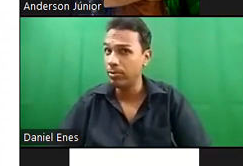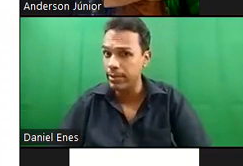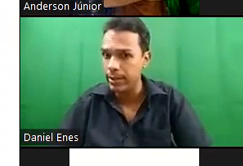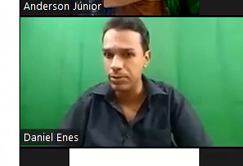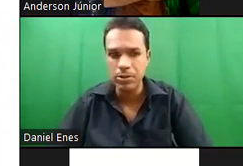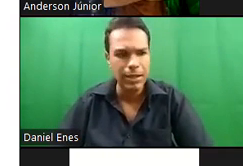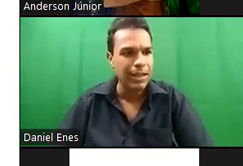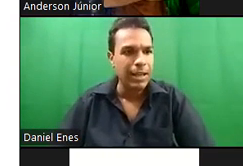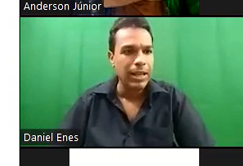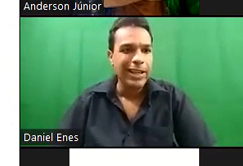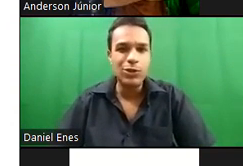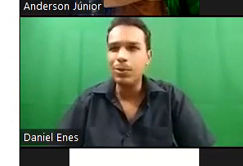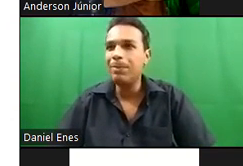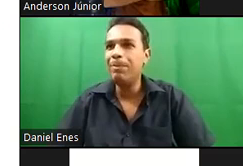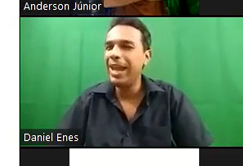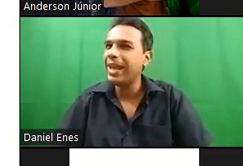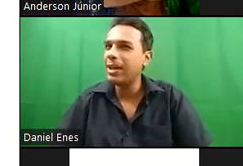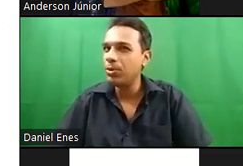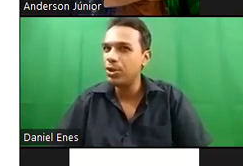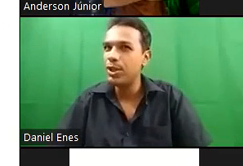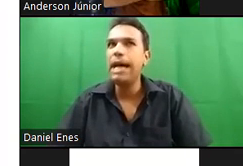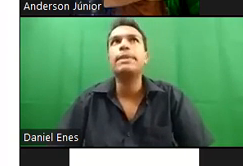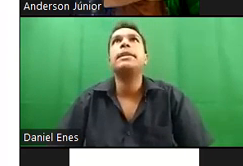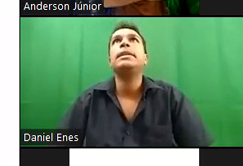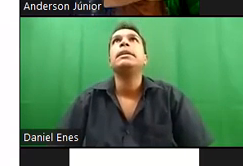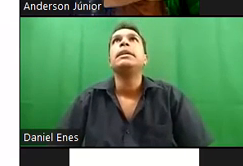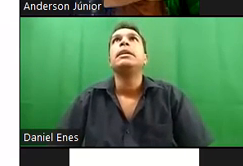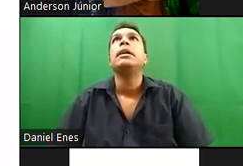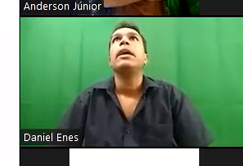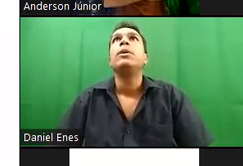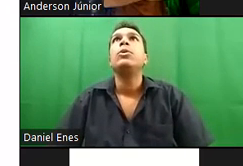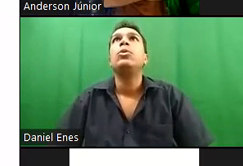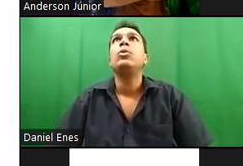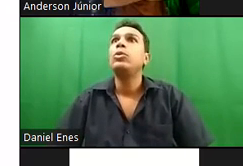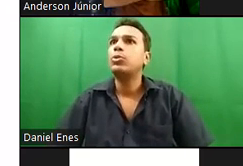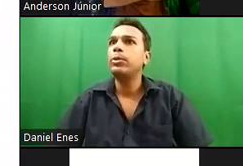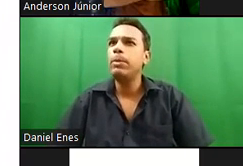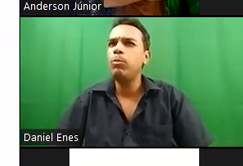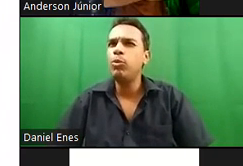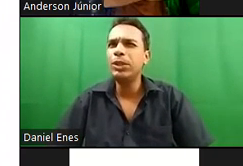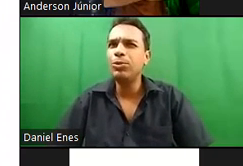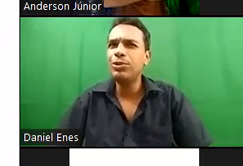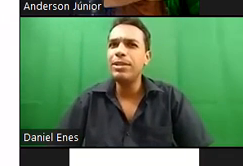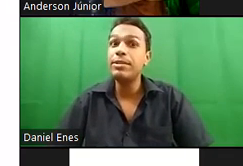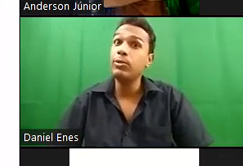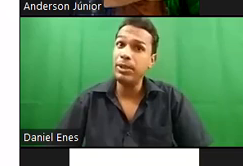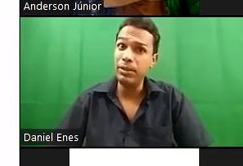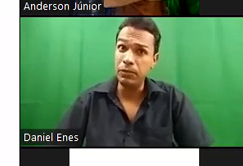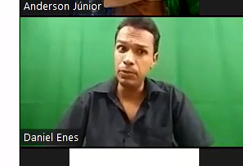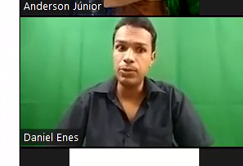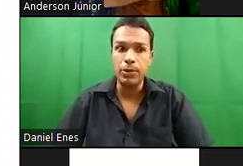há 11 anos. Eu sou bem autodidata. Eu estudei muito